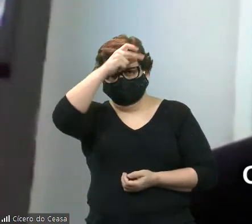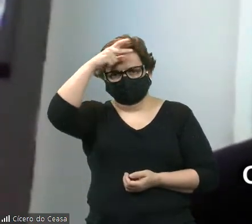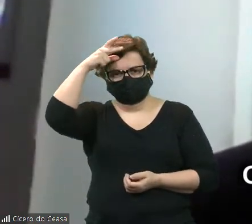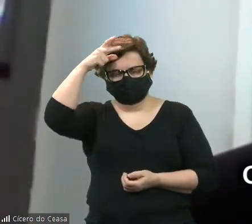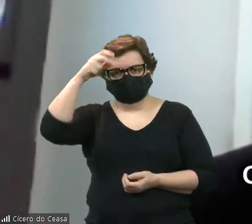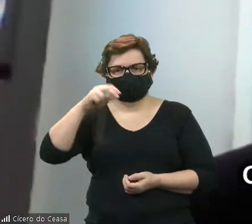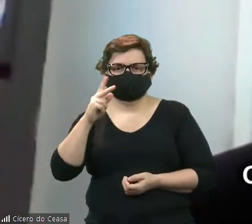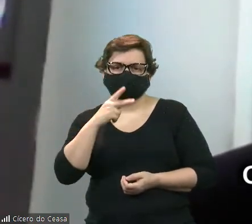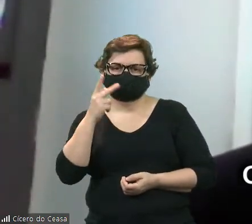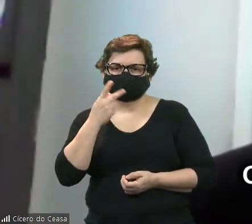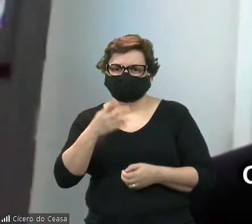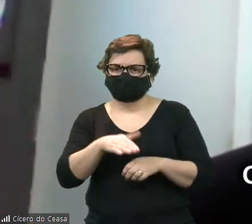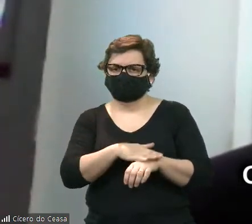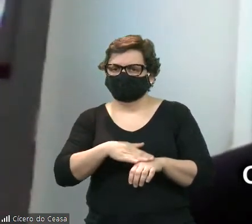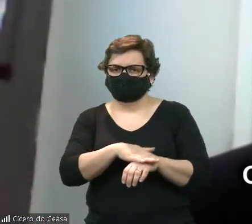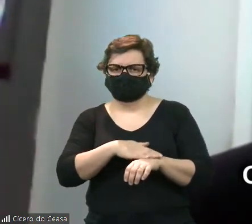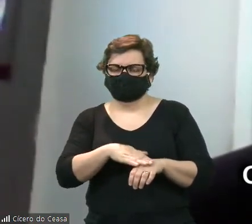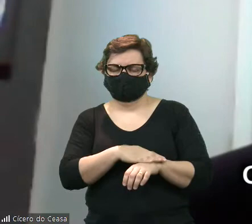secretaria